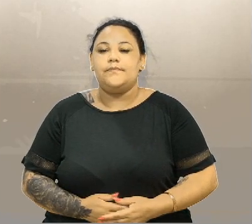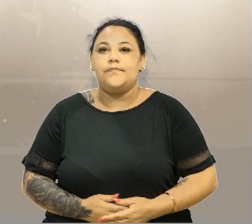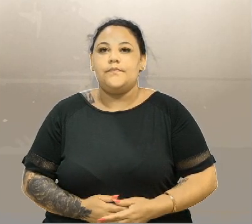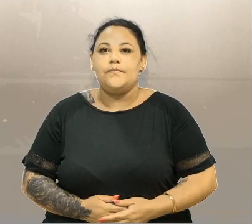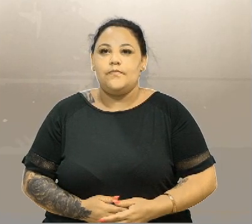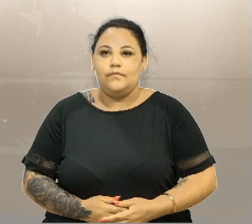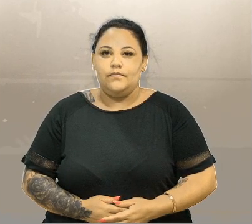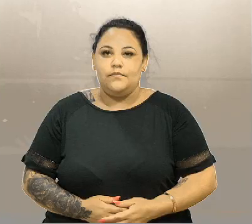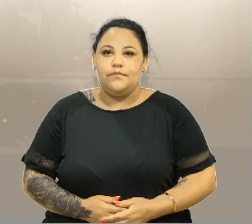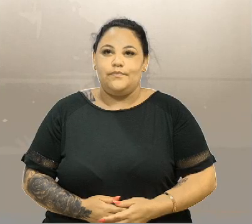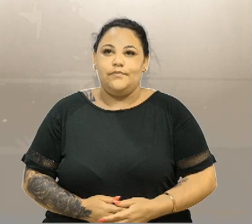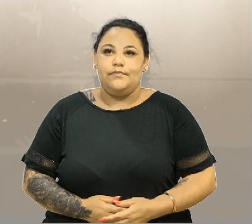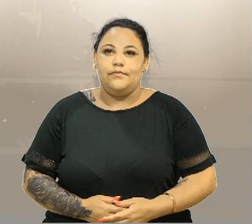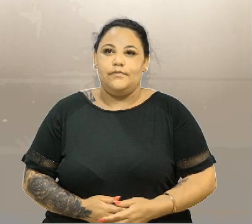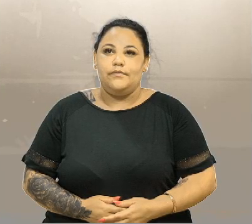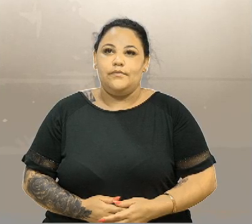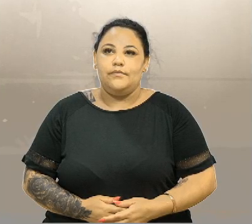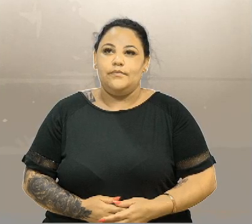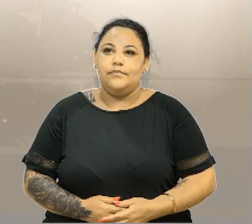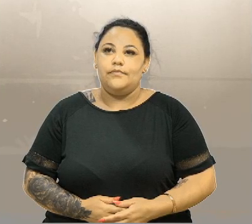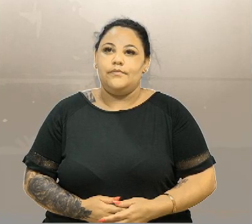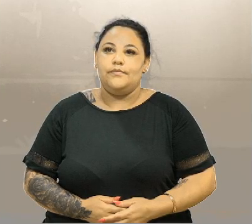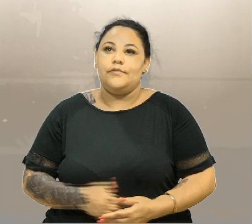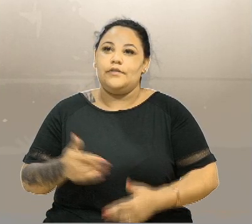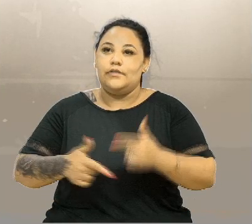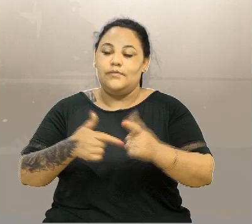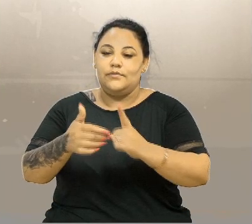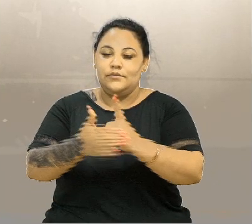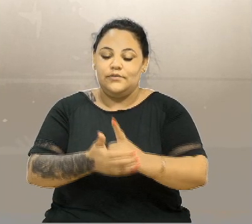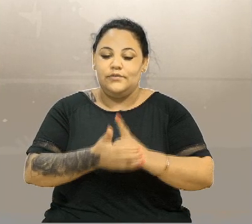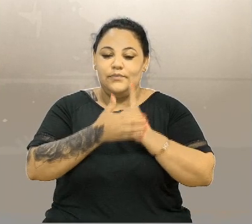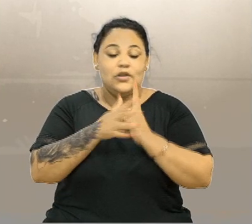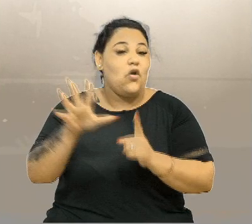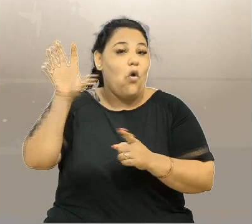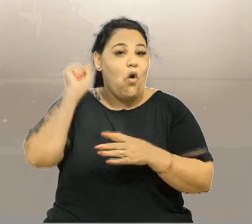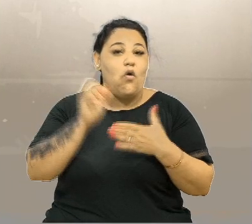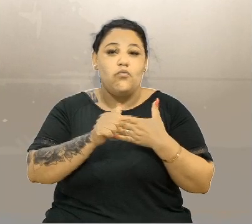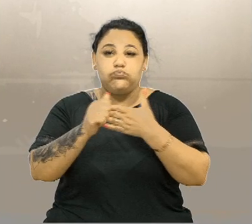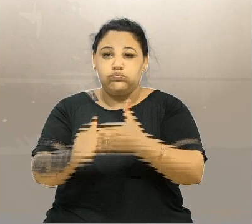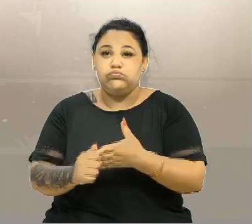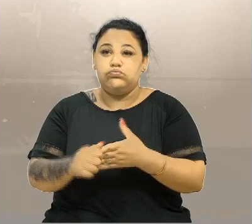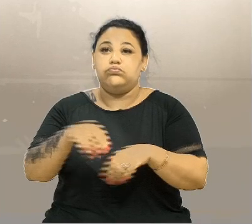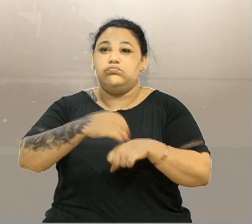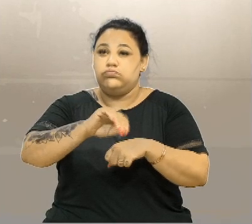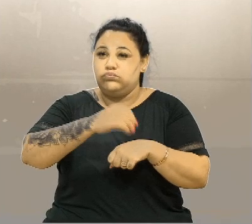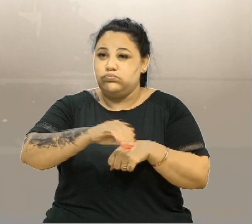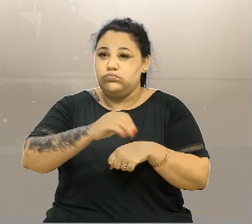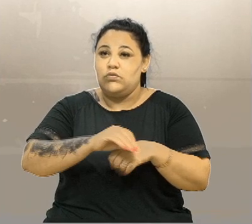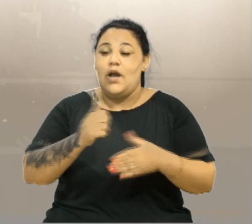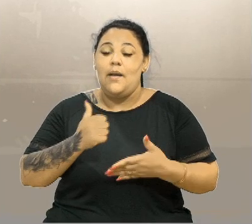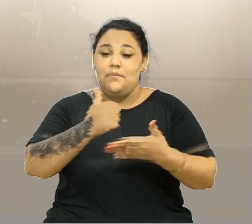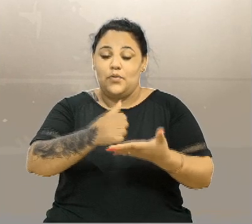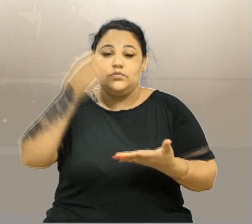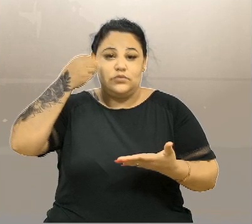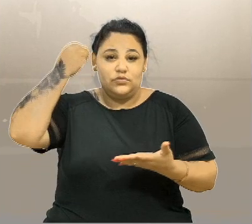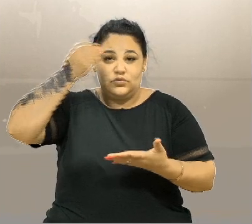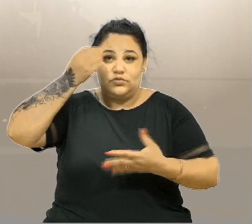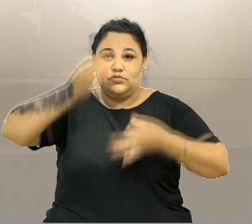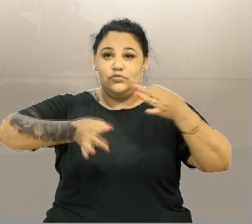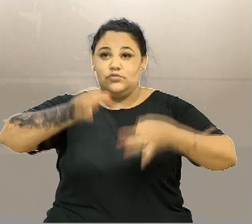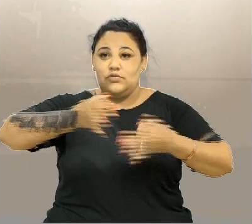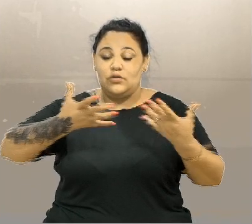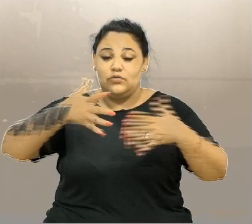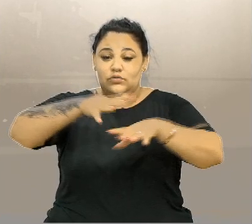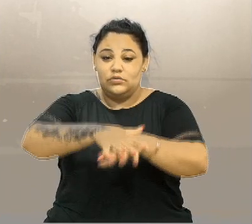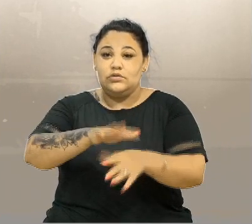Então, as ações, o serviço de acolhimento, escuta e orientação, apoio psicológico e jurídico, inclusão digital para as pessoas